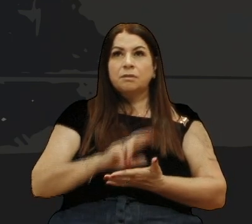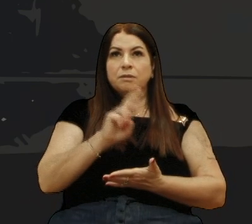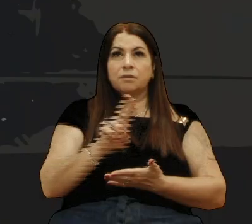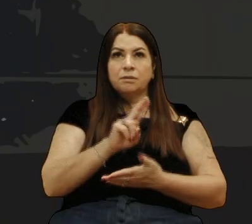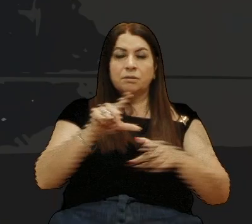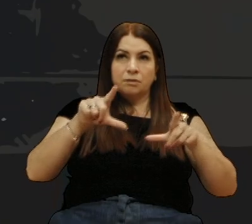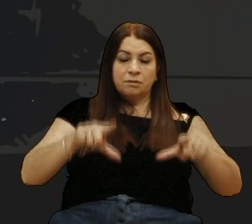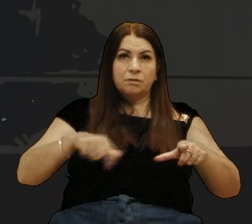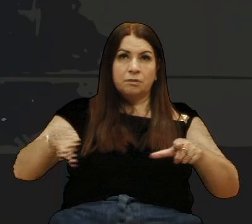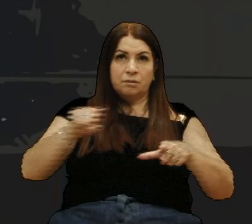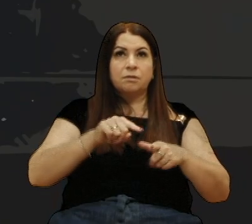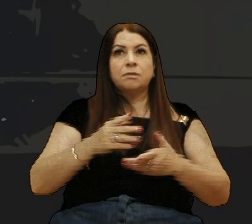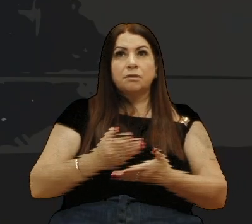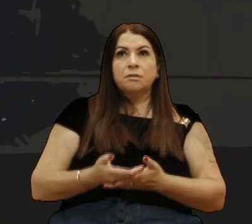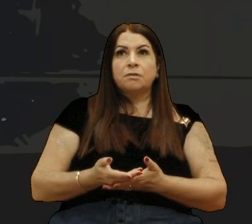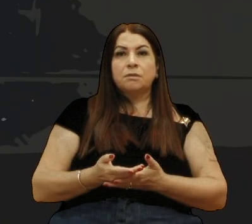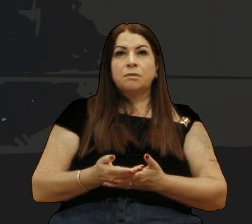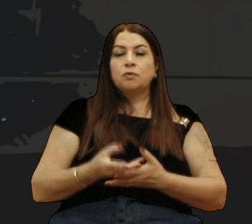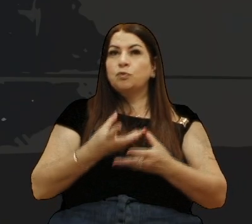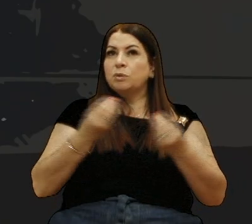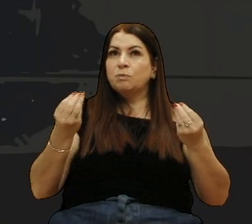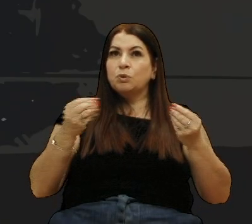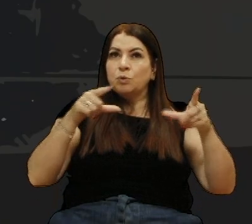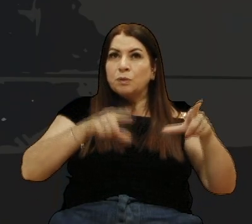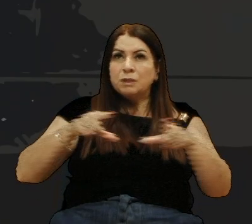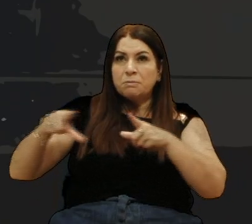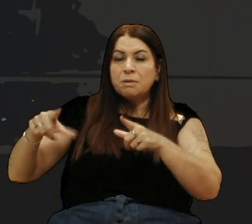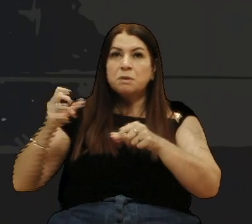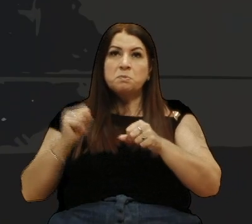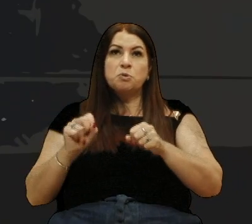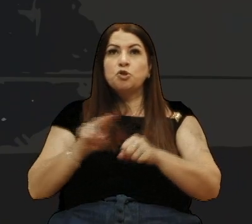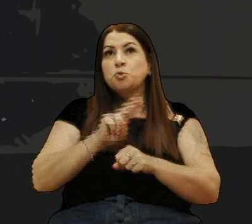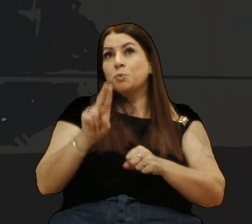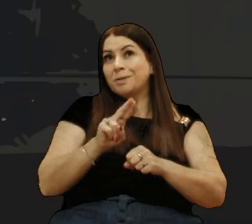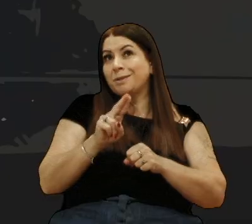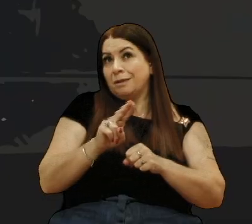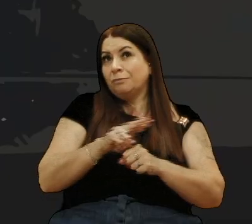ali a questão, né, de muitos espaços que poderiam ser